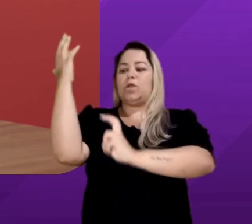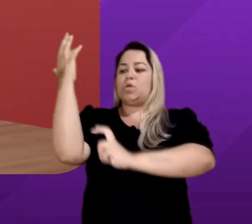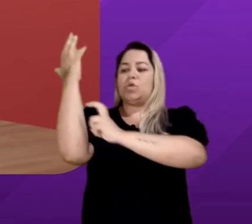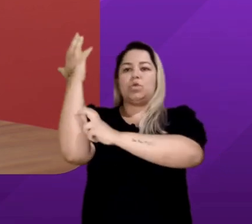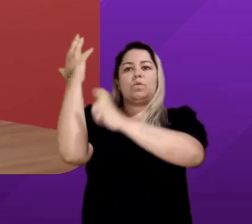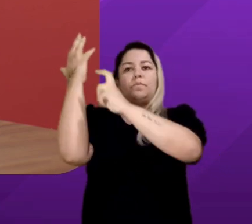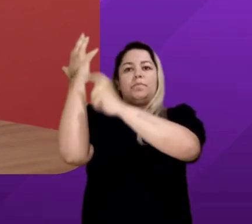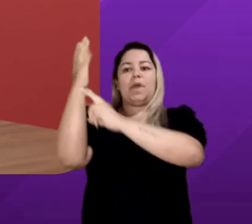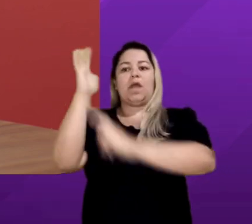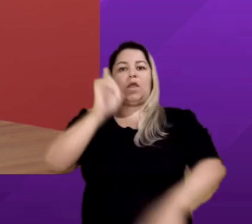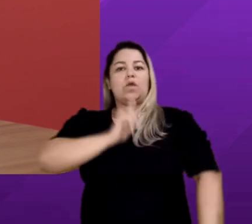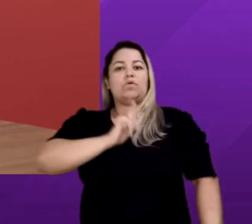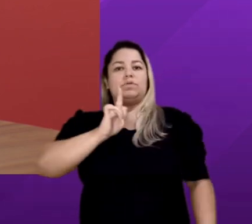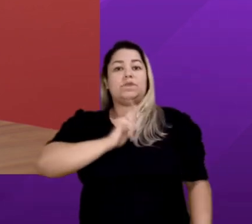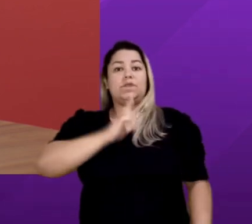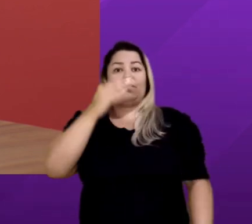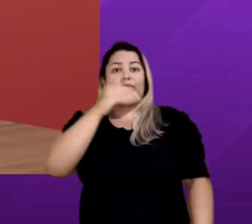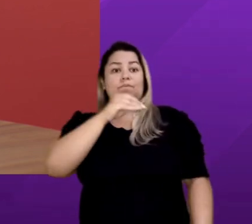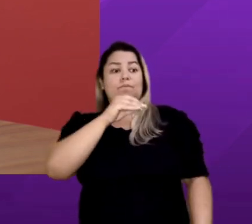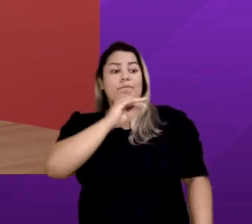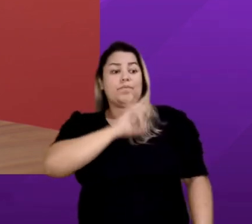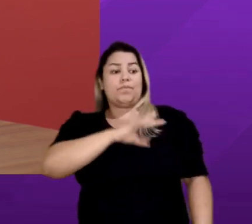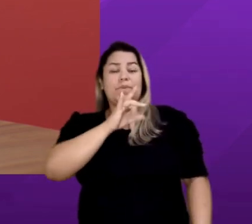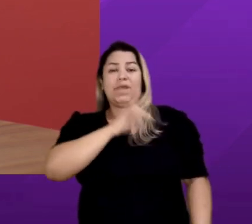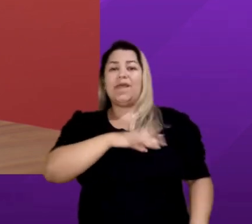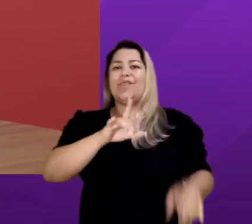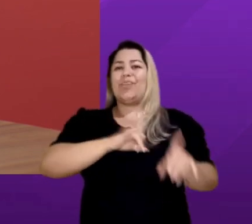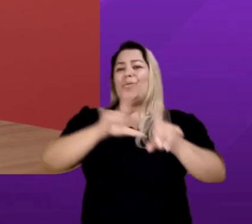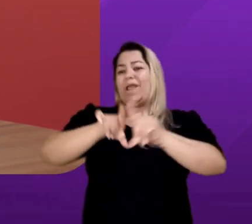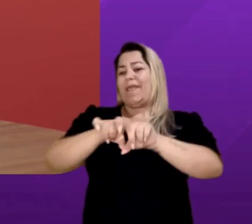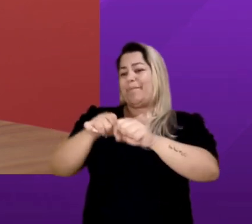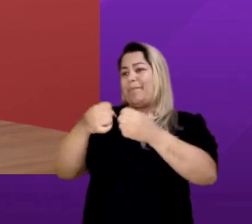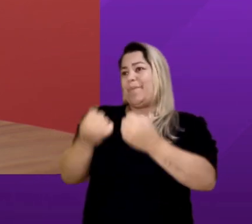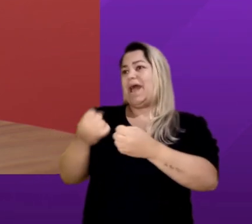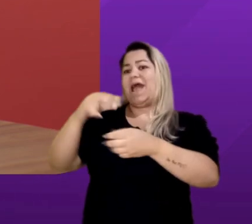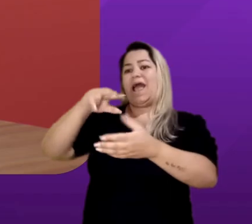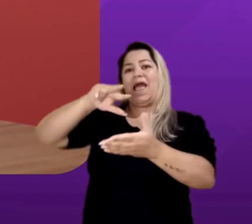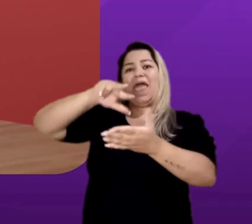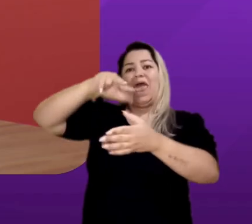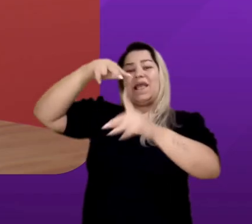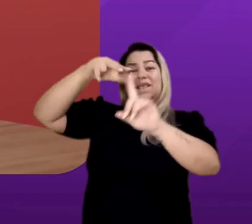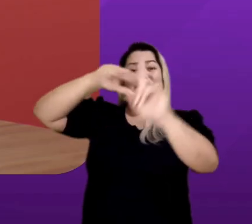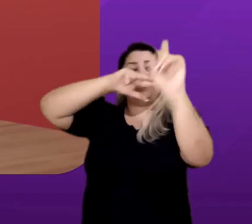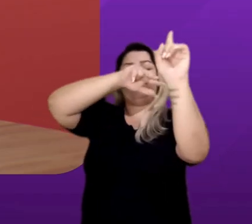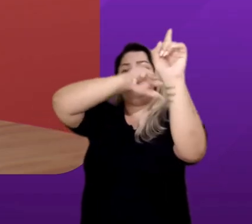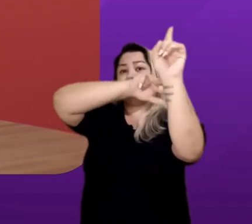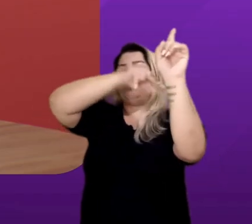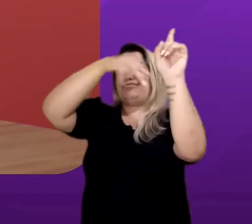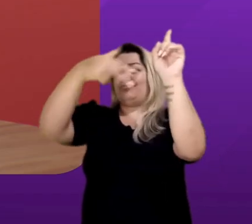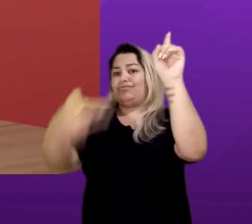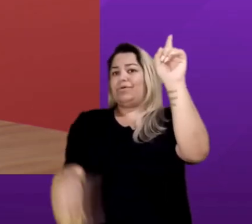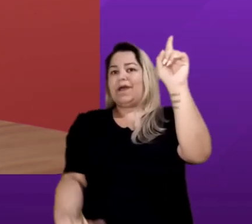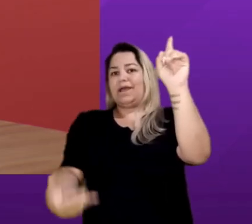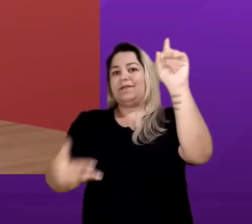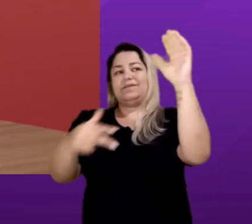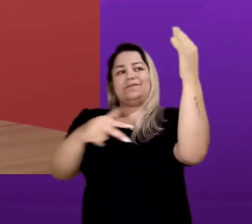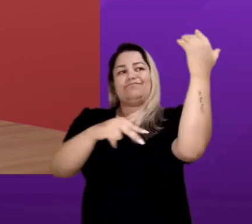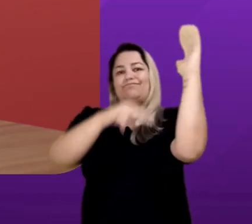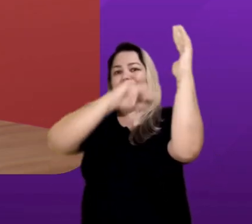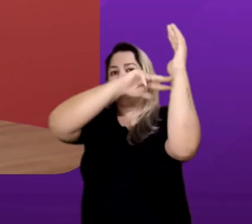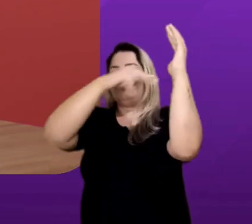se eu subir, eu tenho medo da galha quebrada, eu cair. Aí ela falou, se você cair, eu vou